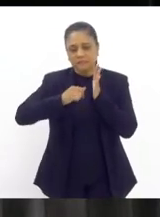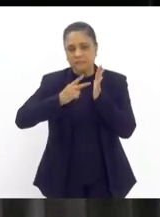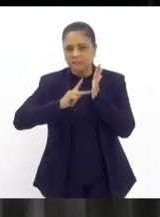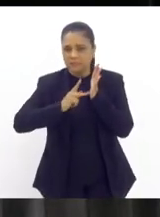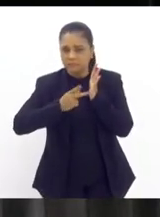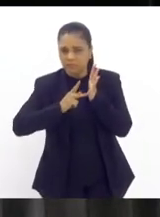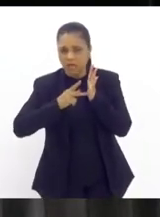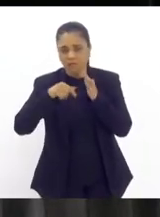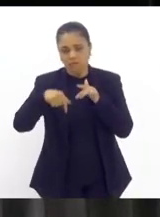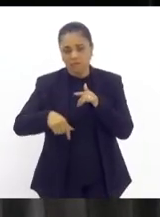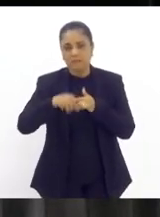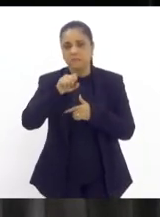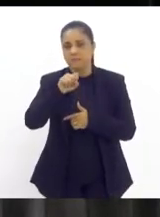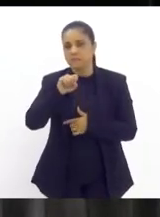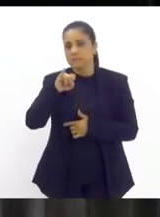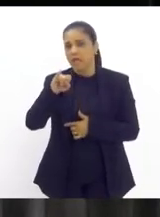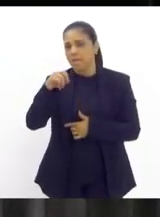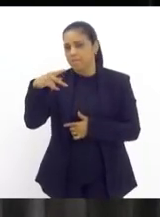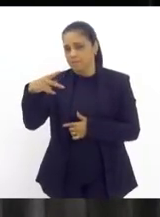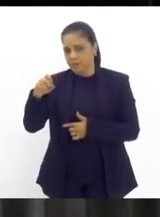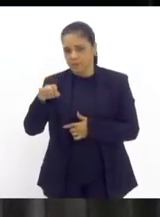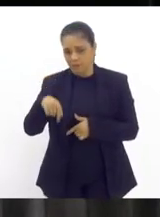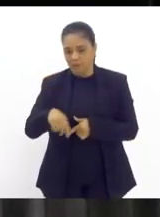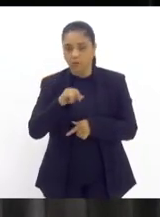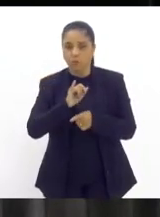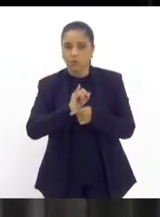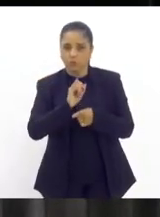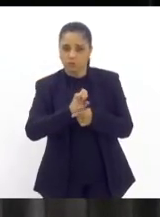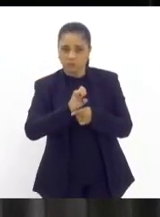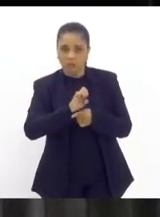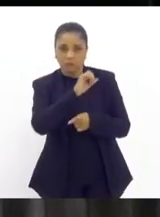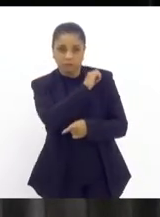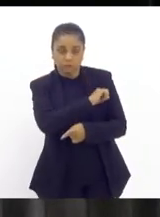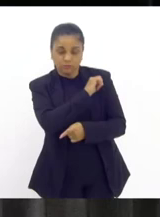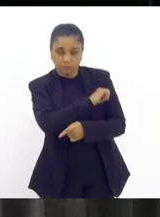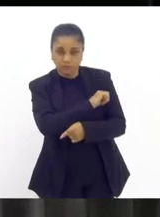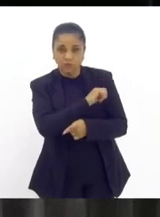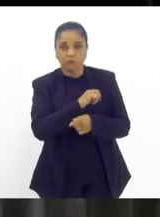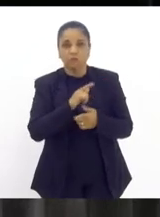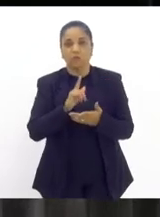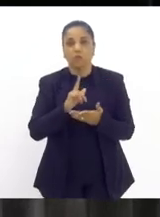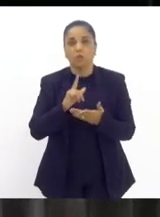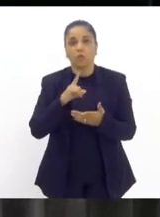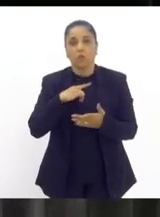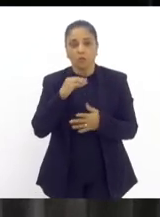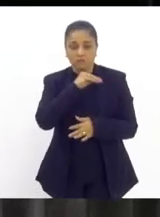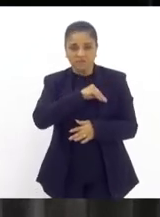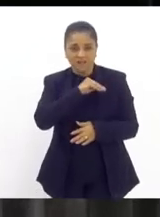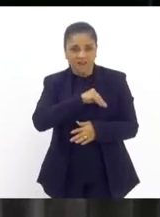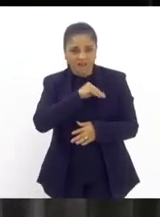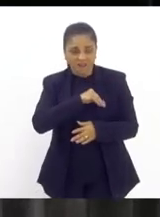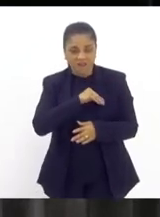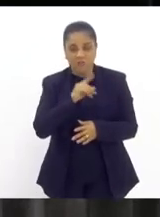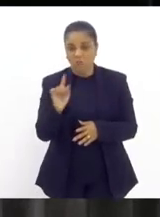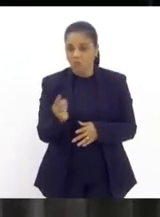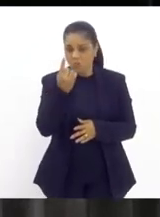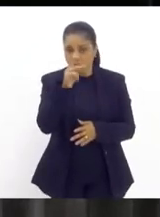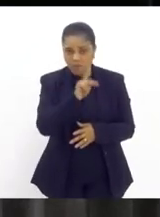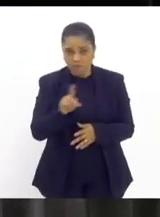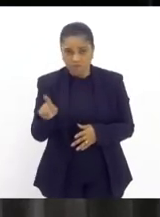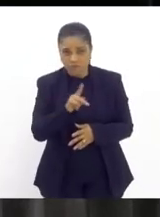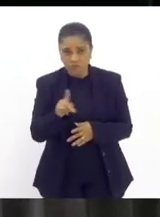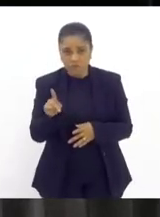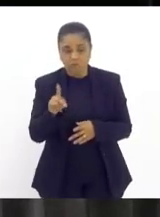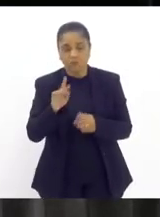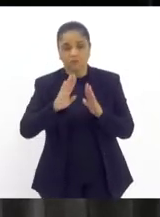então sem cumprir a lei do piso atualmente um professor da rede estadual recebe um salário